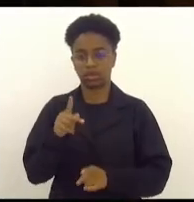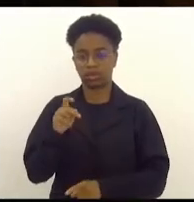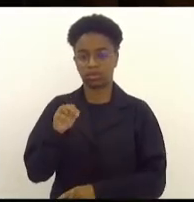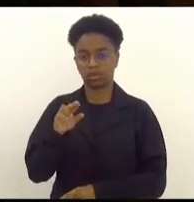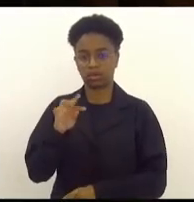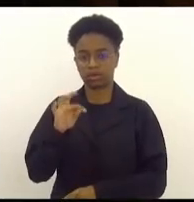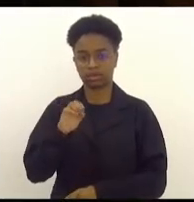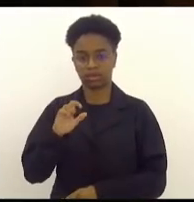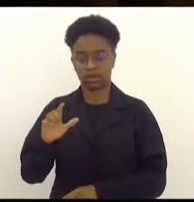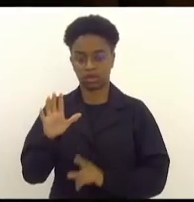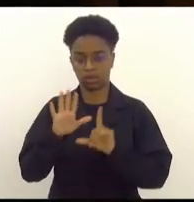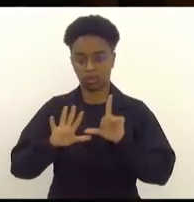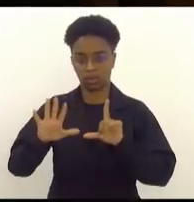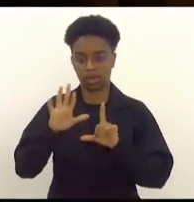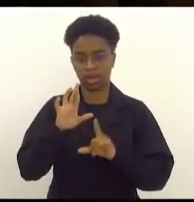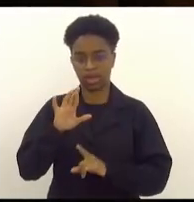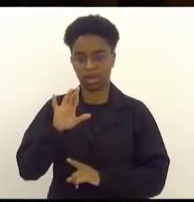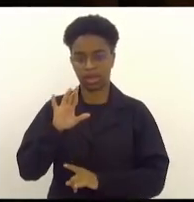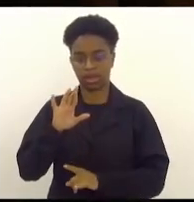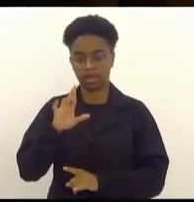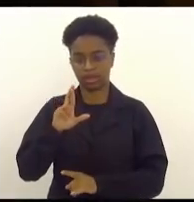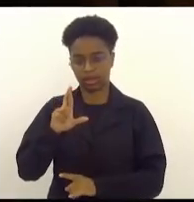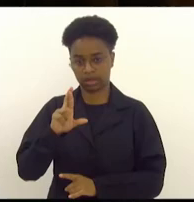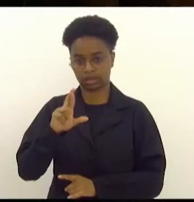R Lago notícias